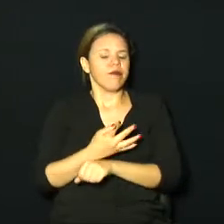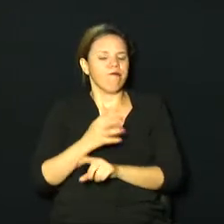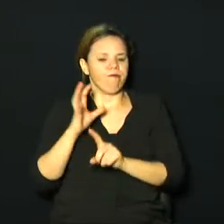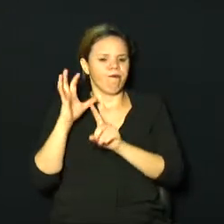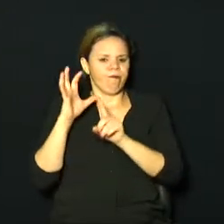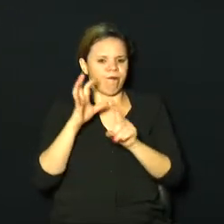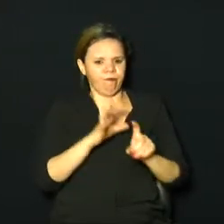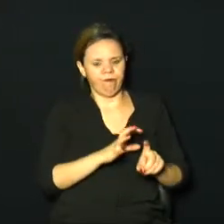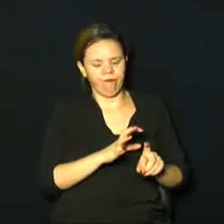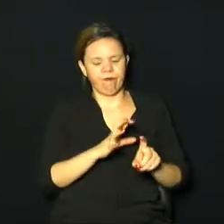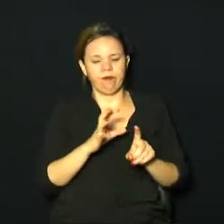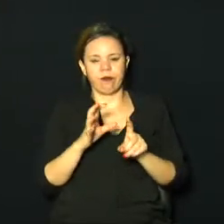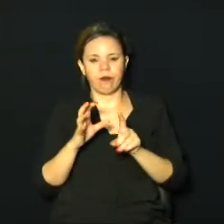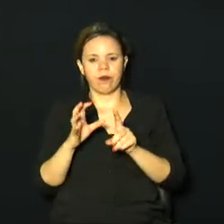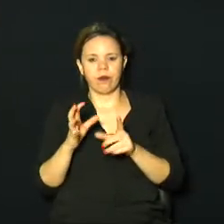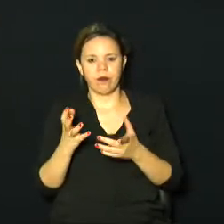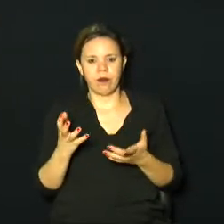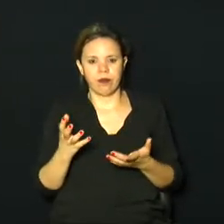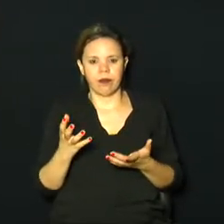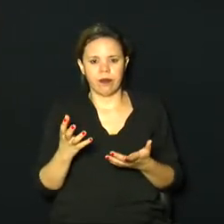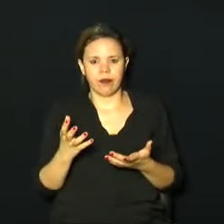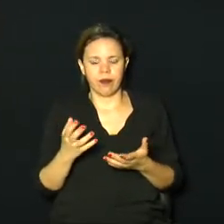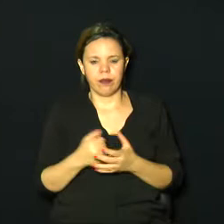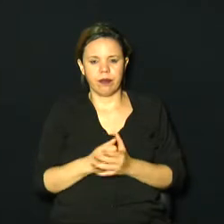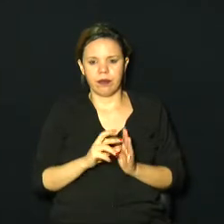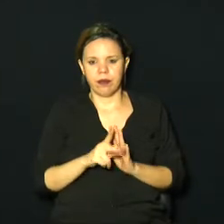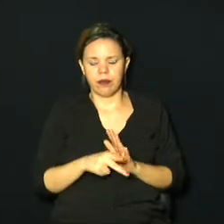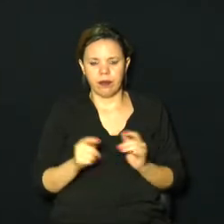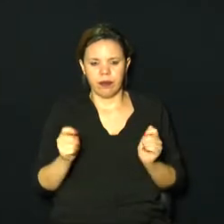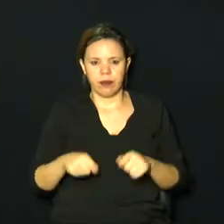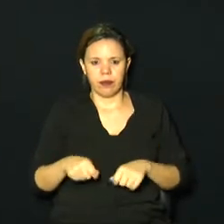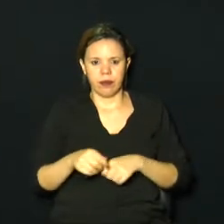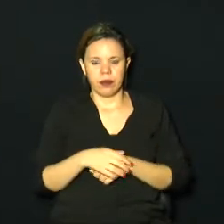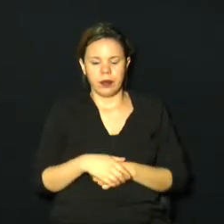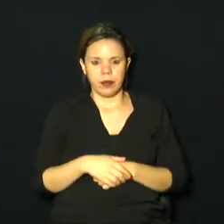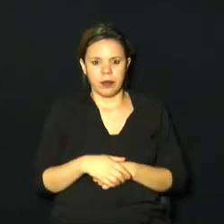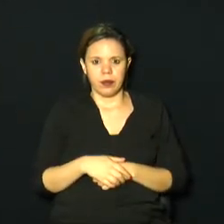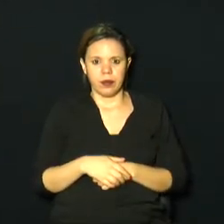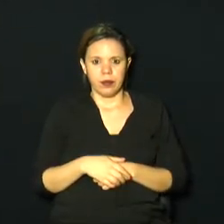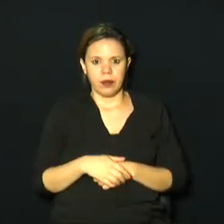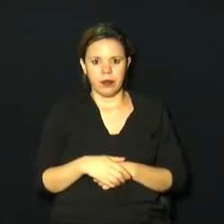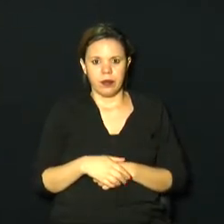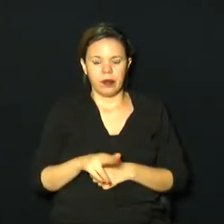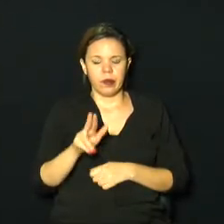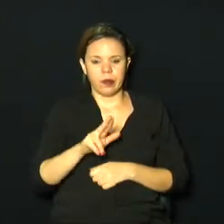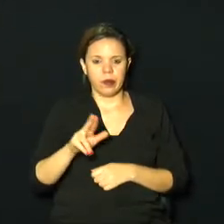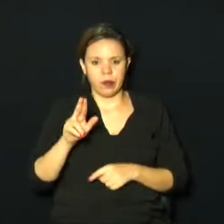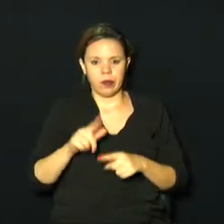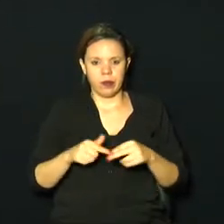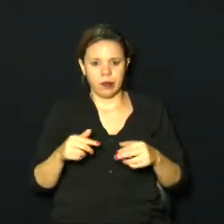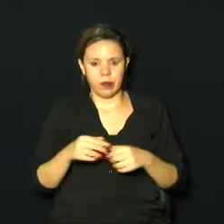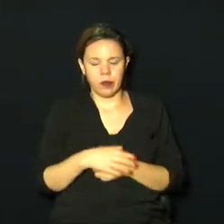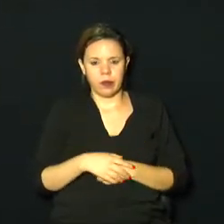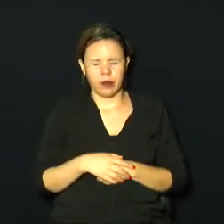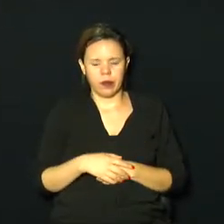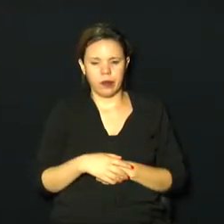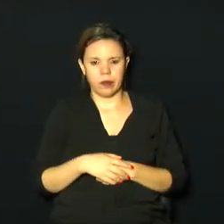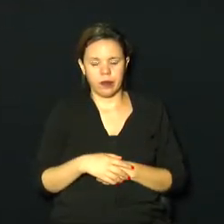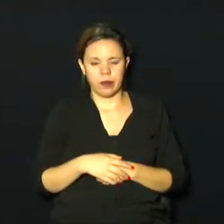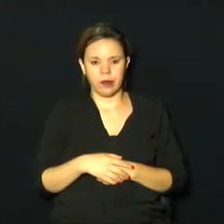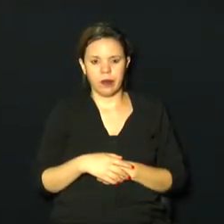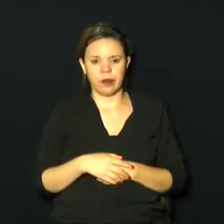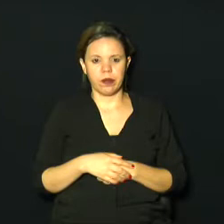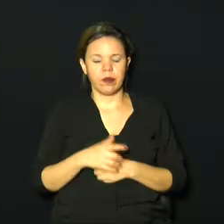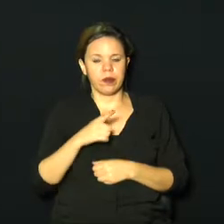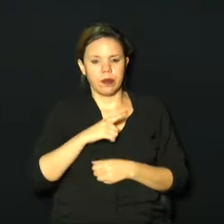de intimidação, de ameaça, cercear uma série de possibilidades, né, usando o instrumento da reintegração de